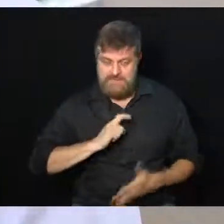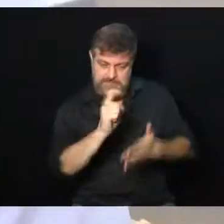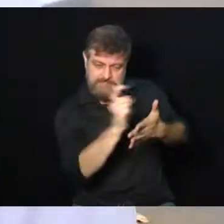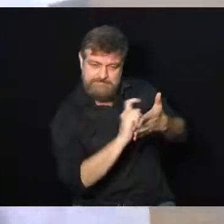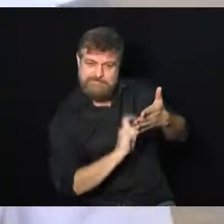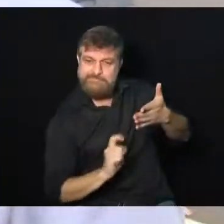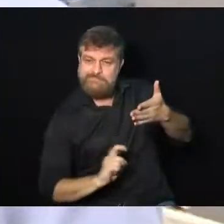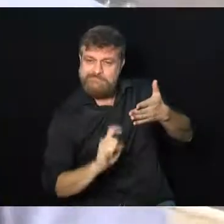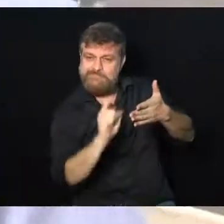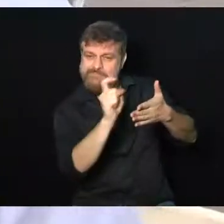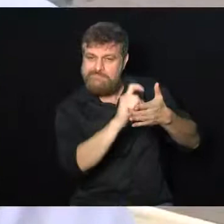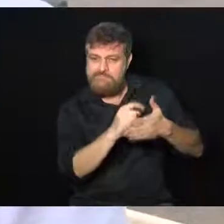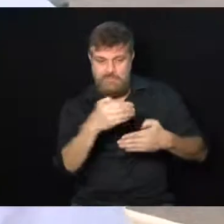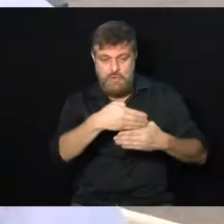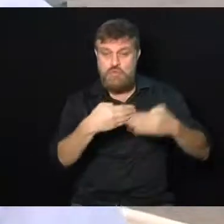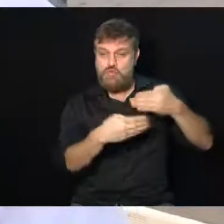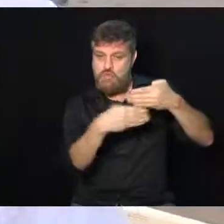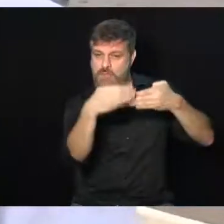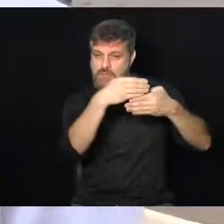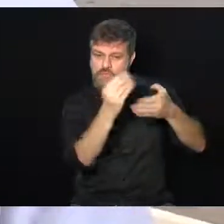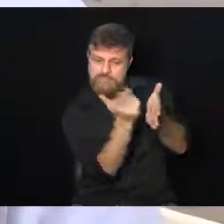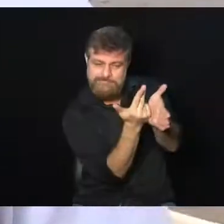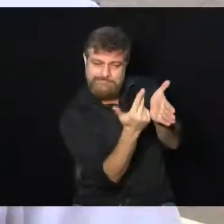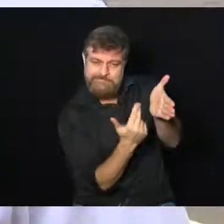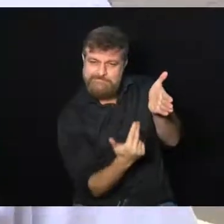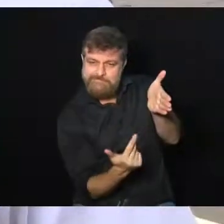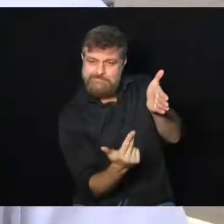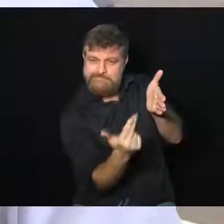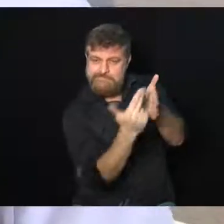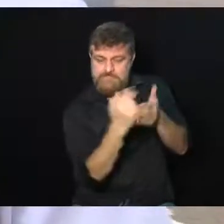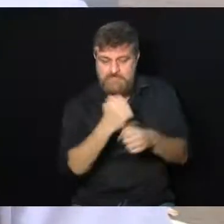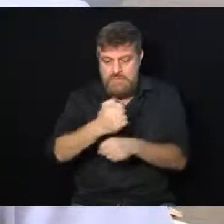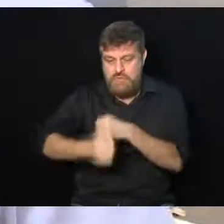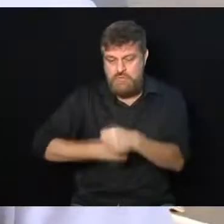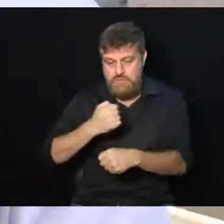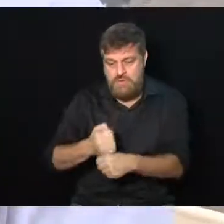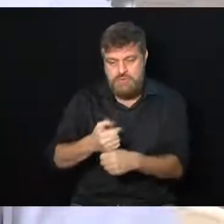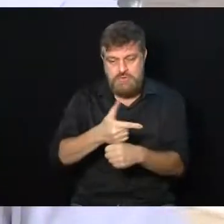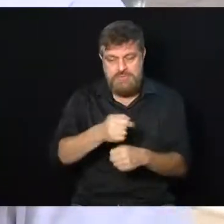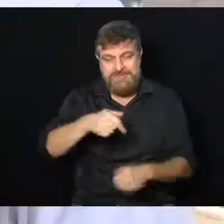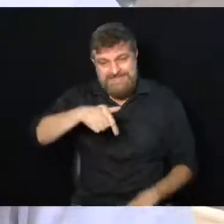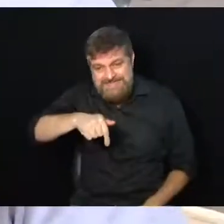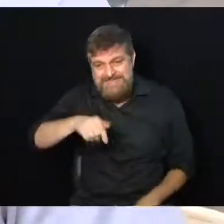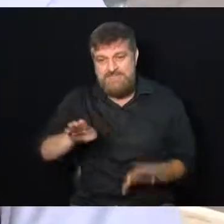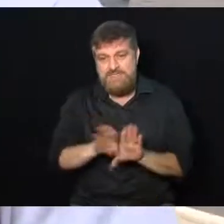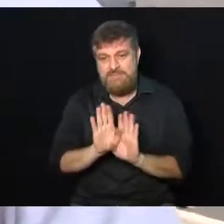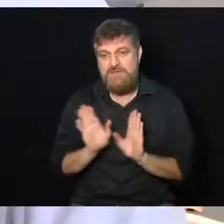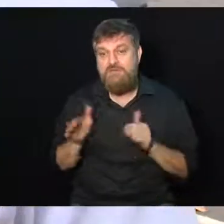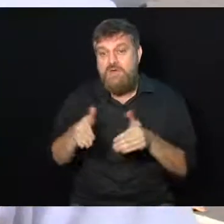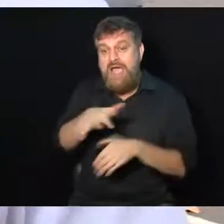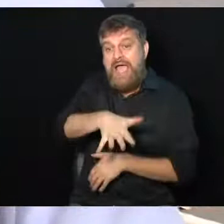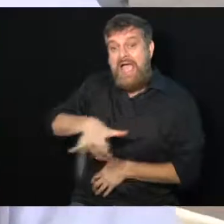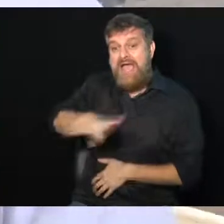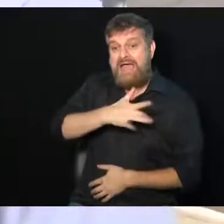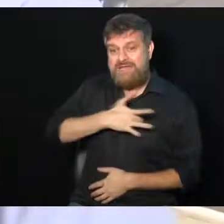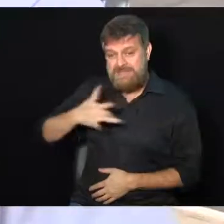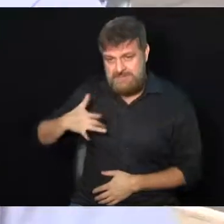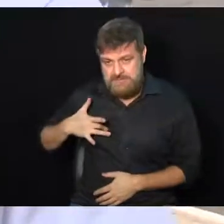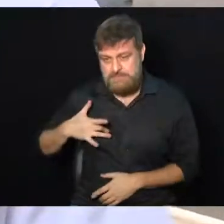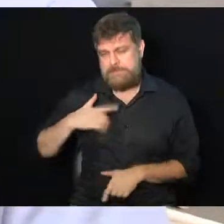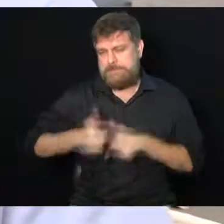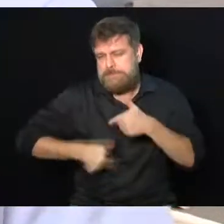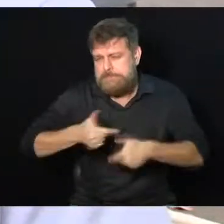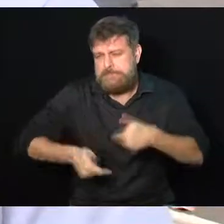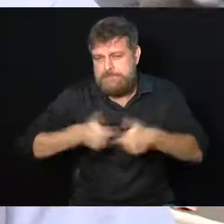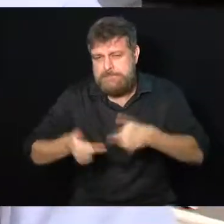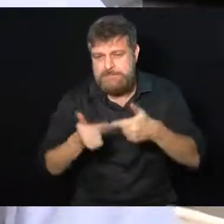da escola, a gente fez essa ação. Em 2017 também foi feita uma ação voltada para a saúde, foi uma ação global, essa